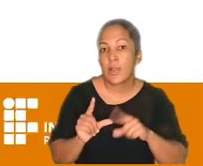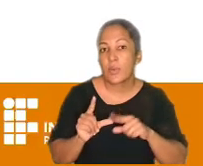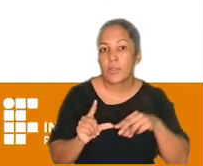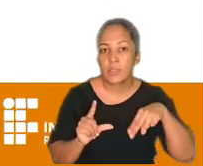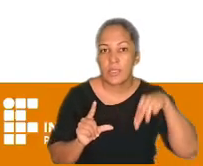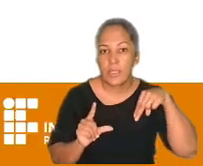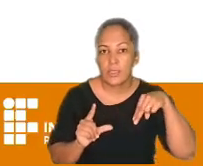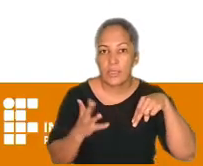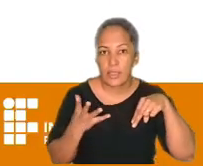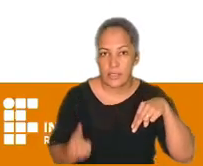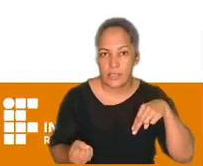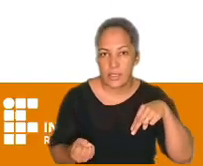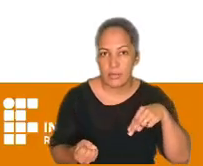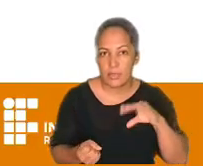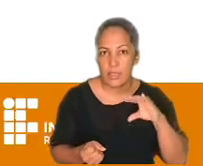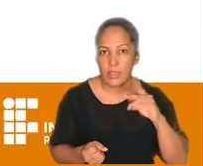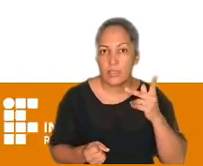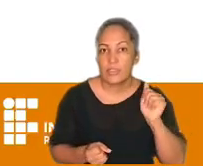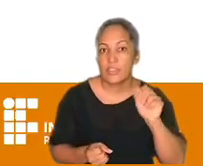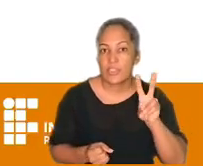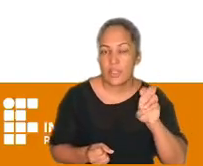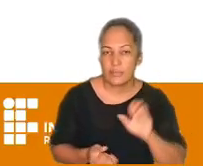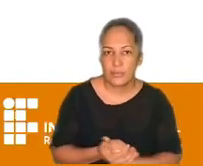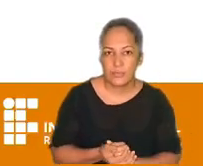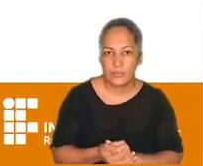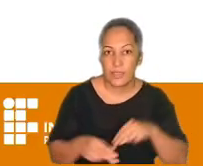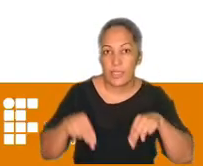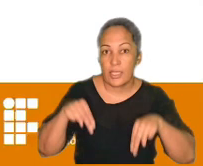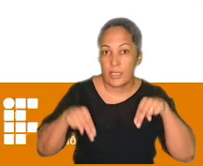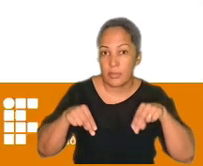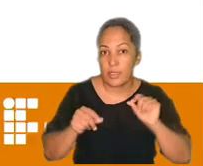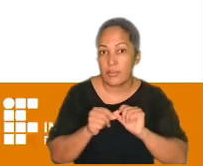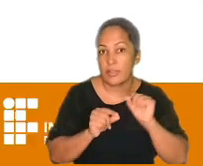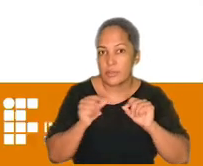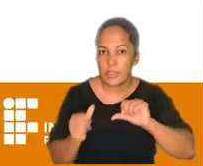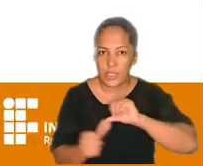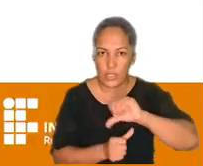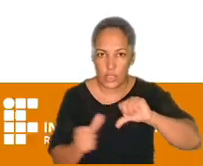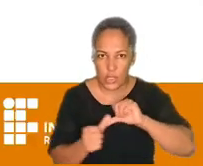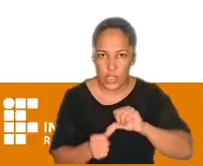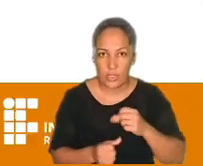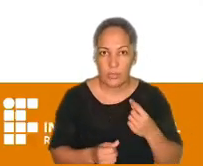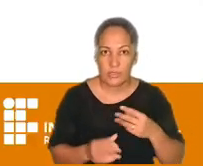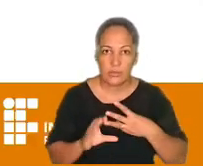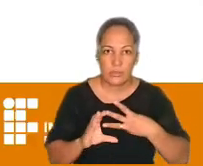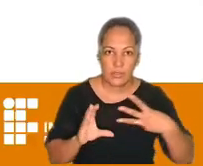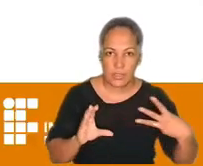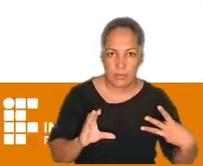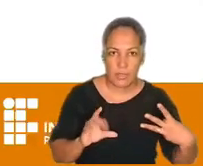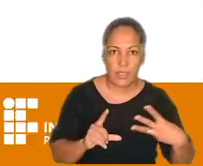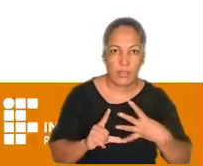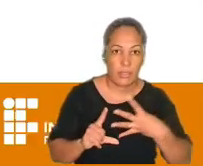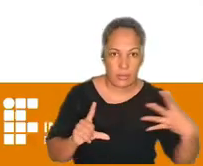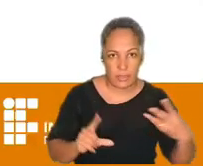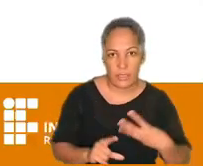N, recebe a chave estrangeira, ok? N para N, o que eu faço? Desmembro o N para criar uma terceira